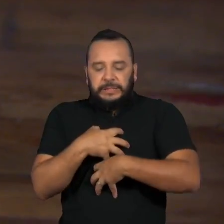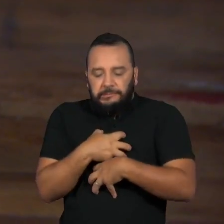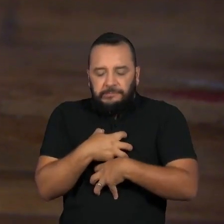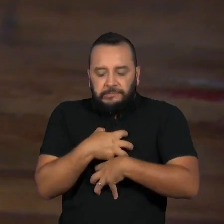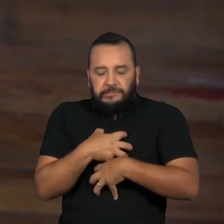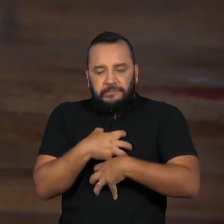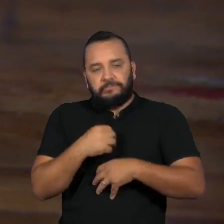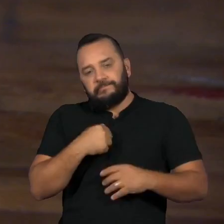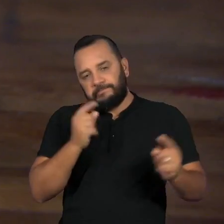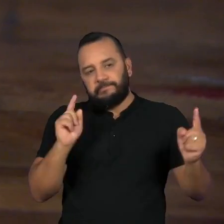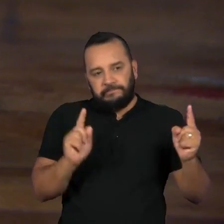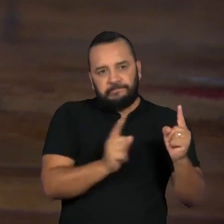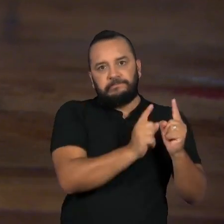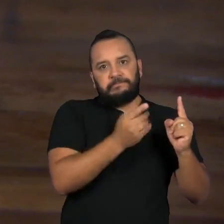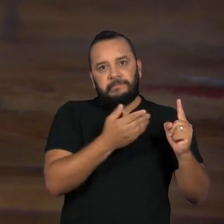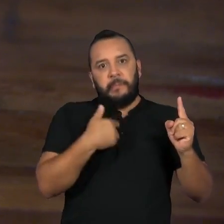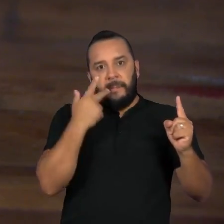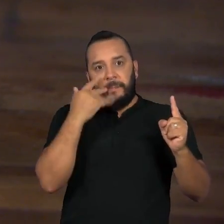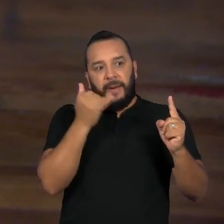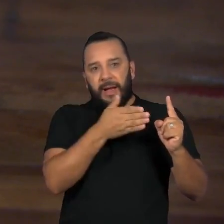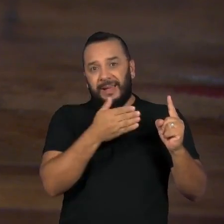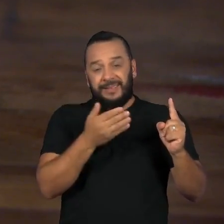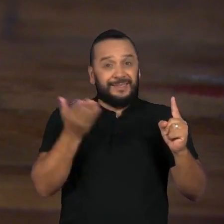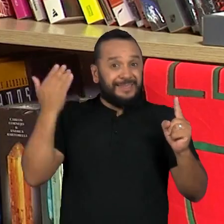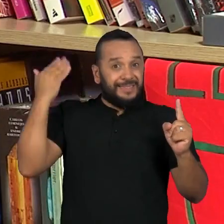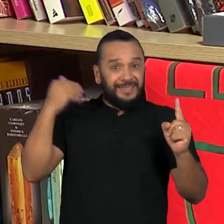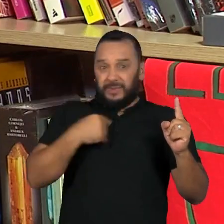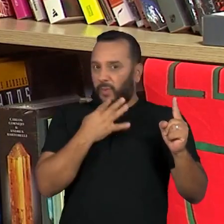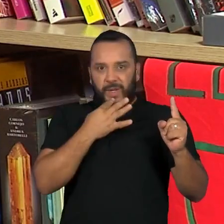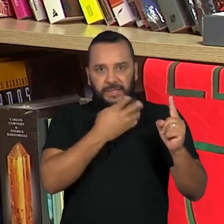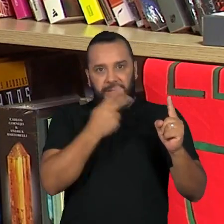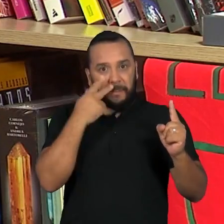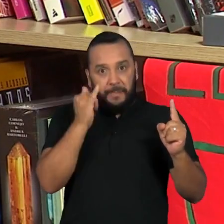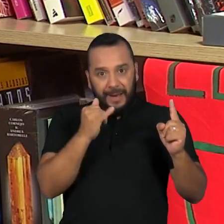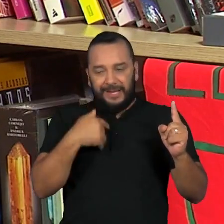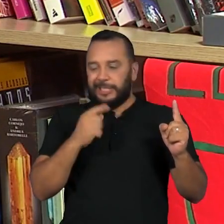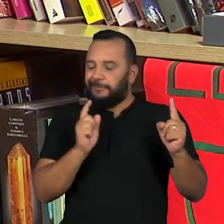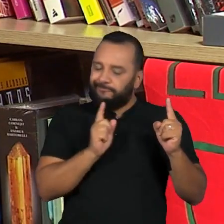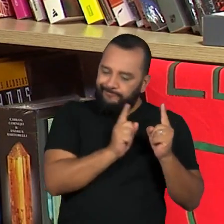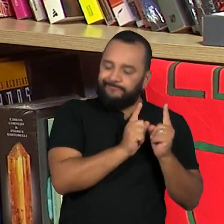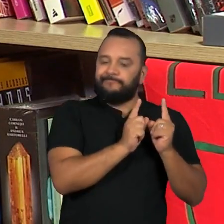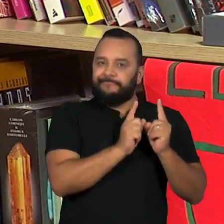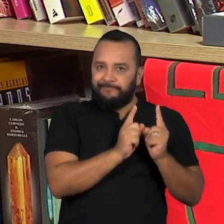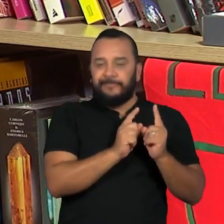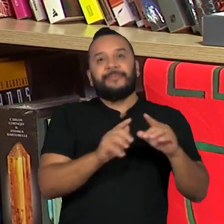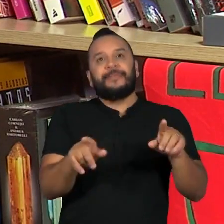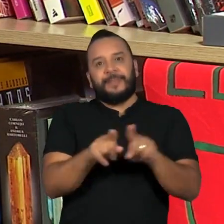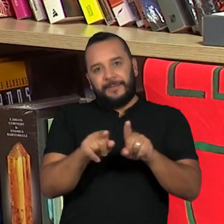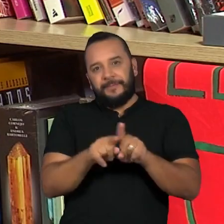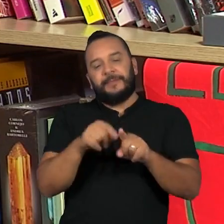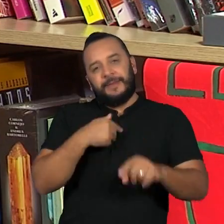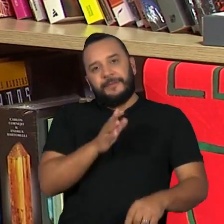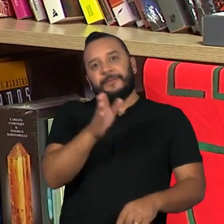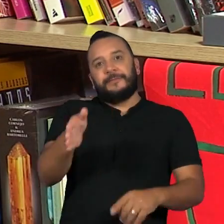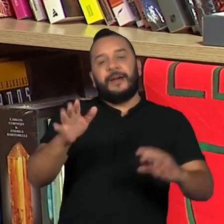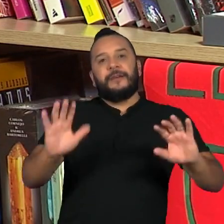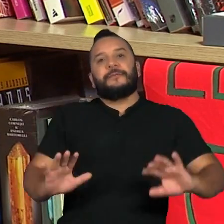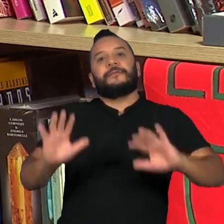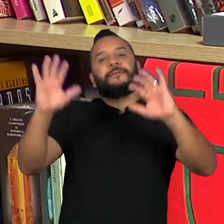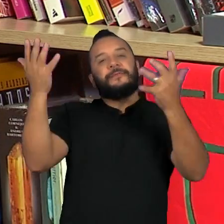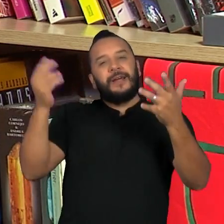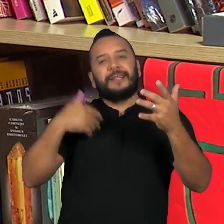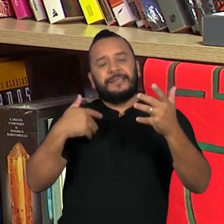que nessa altura é quase um desconhecido para ela, e ao mesmo tempo eles estão se aproximando do Quarupi, que é a festa dos mortos no